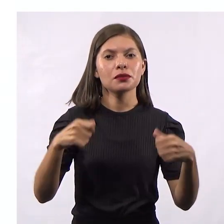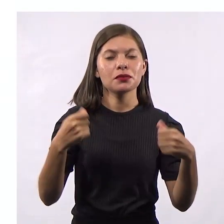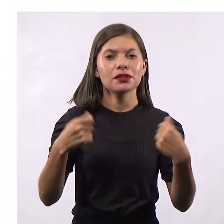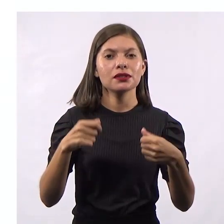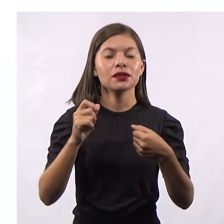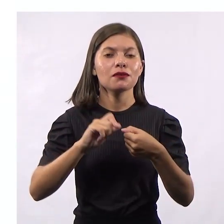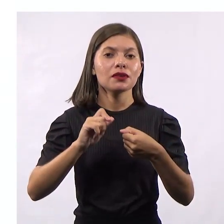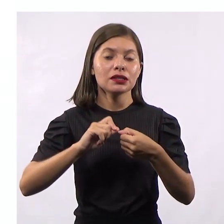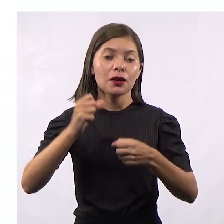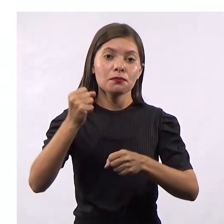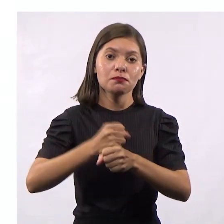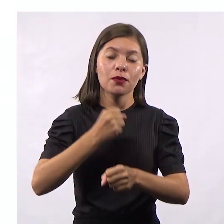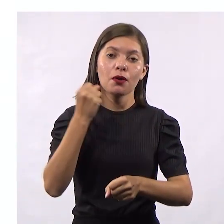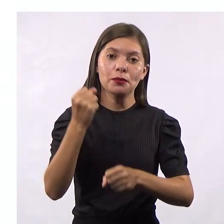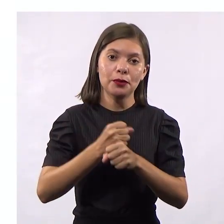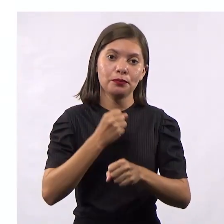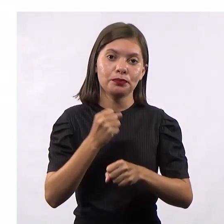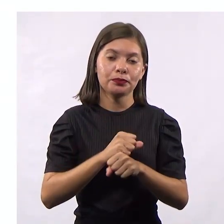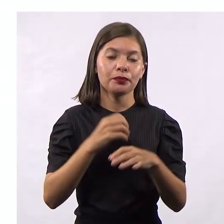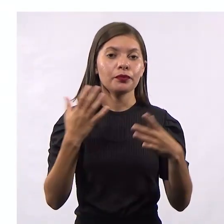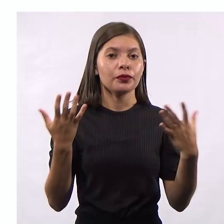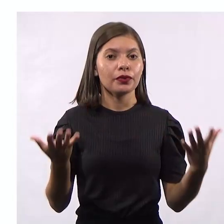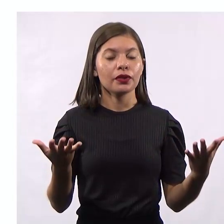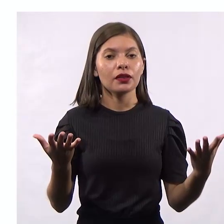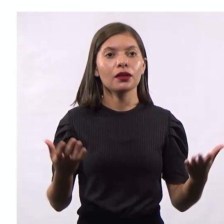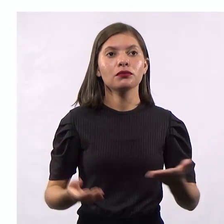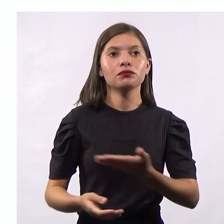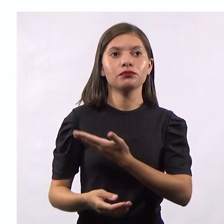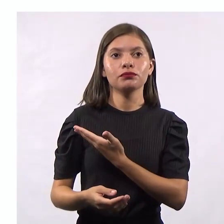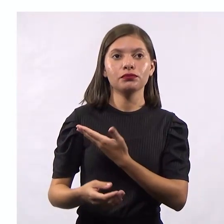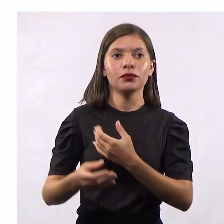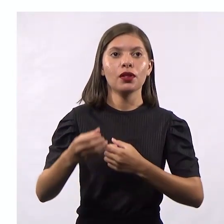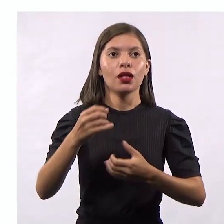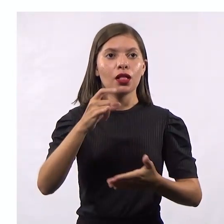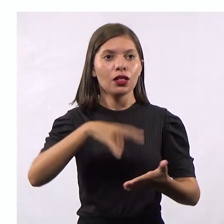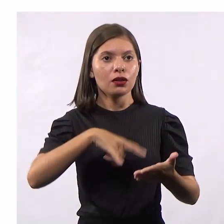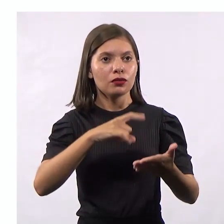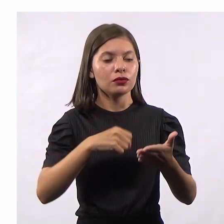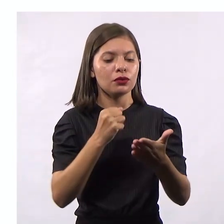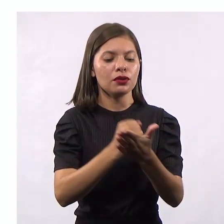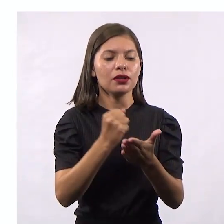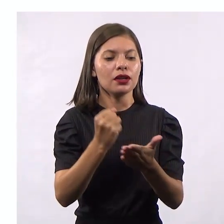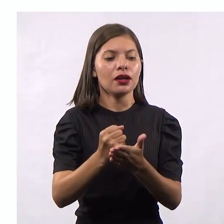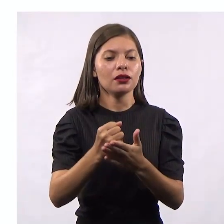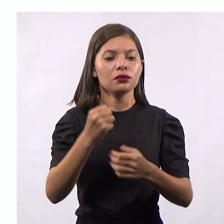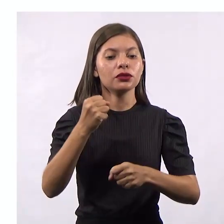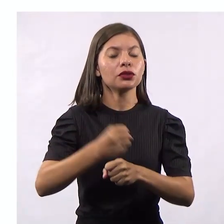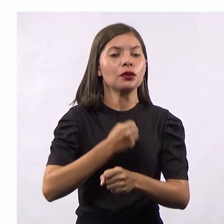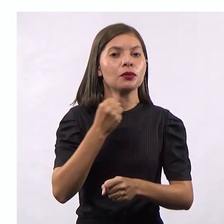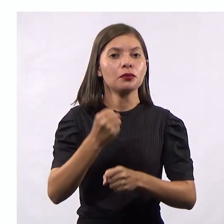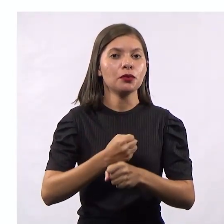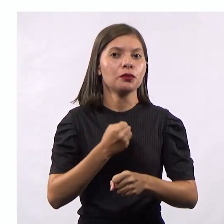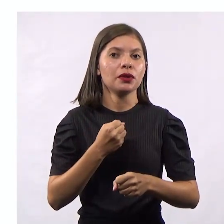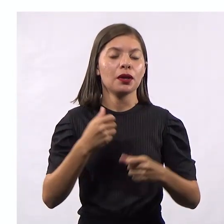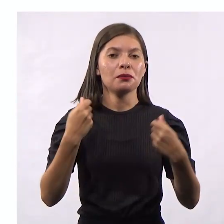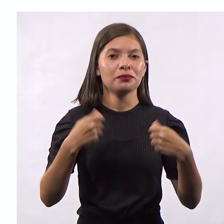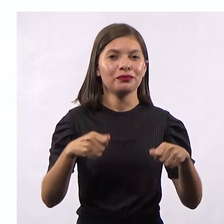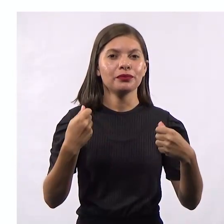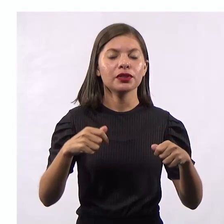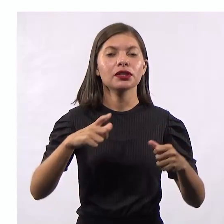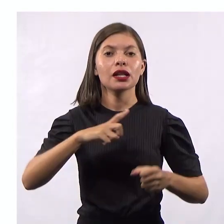execução da obra. Então, nesse caso de contrato de obra pública, a gente precisa ter também o projeto